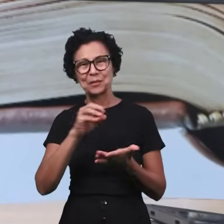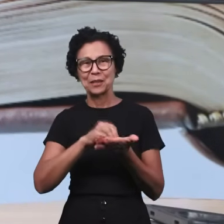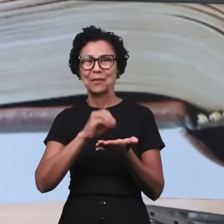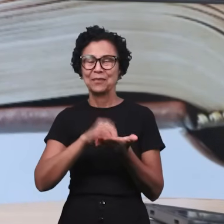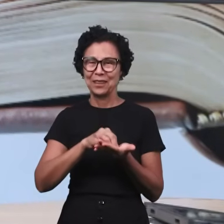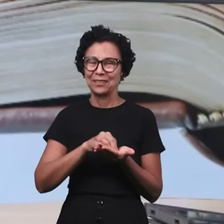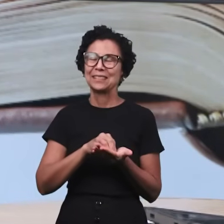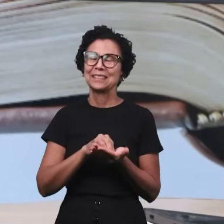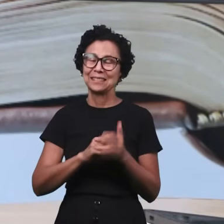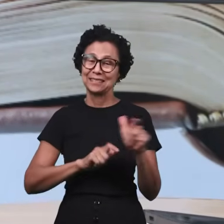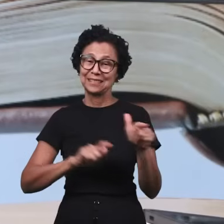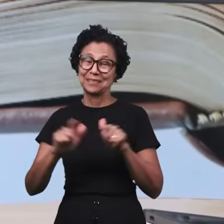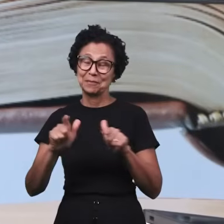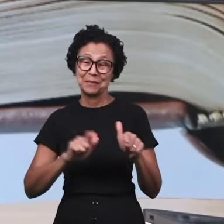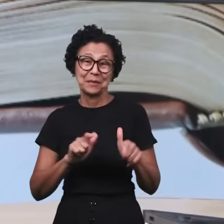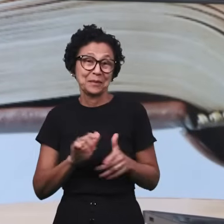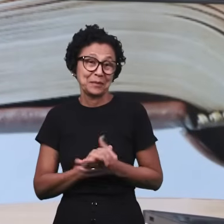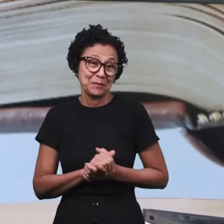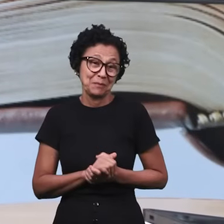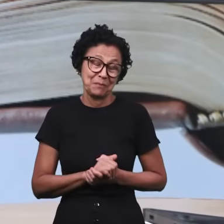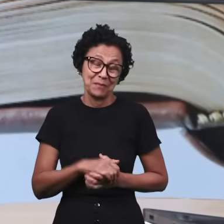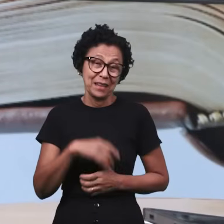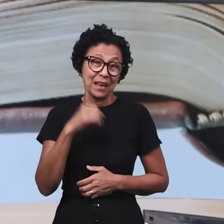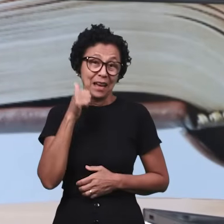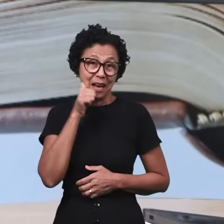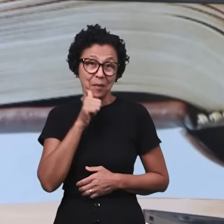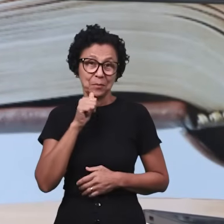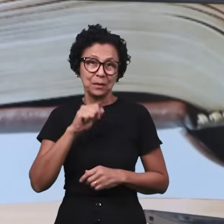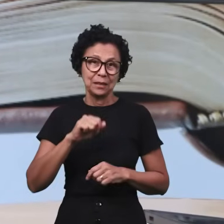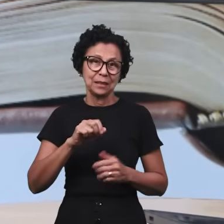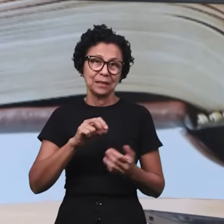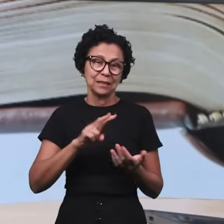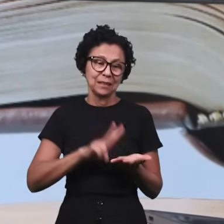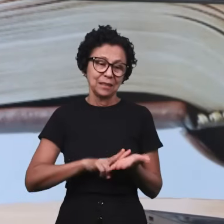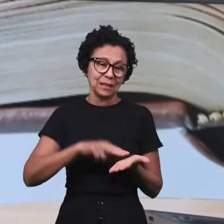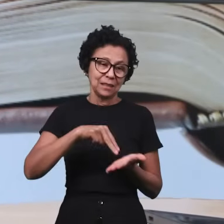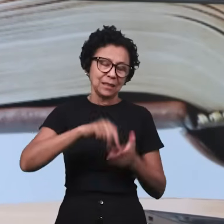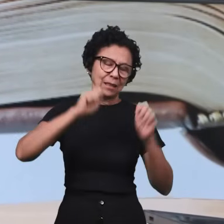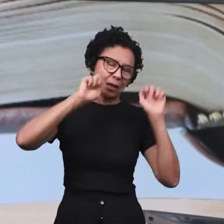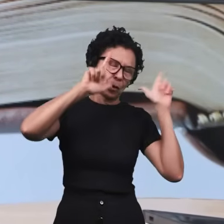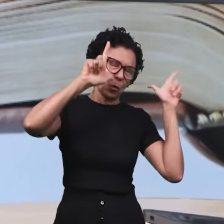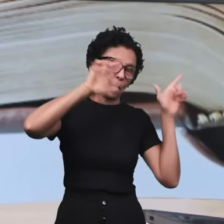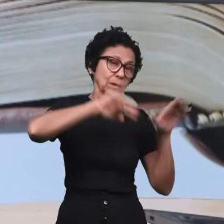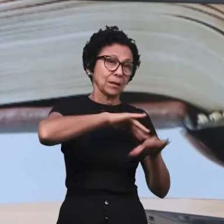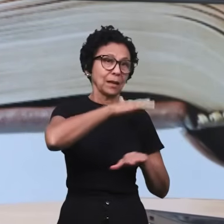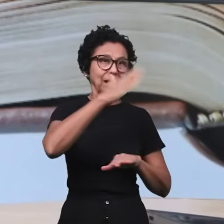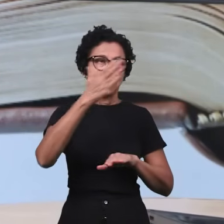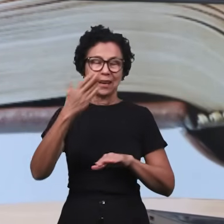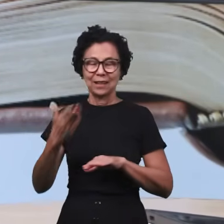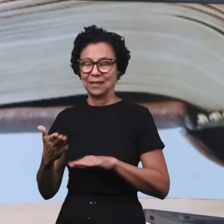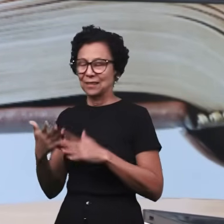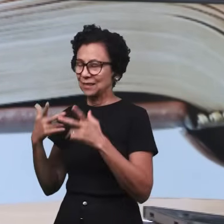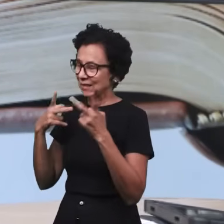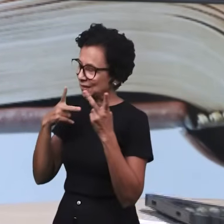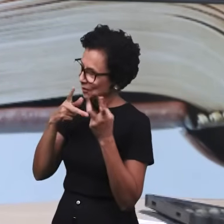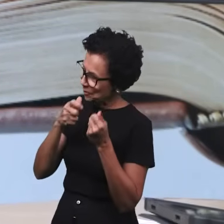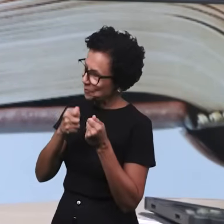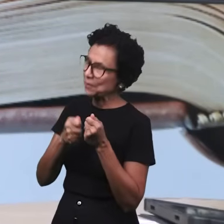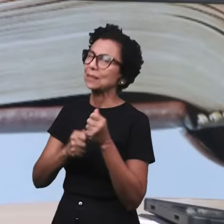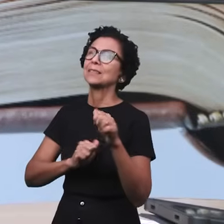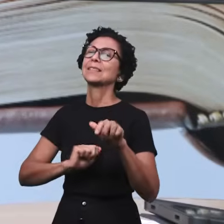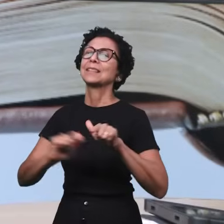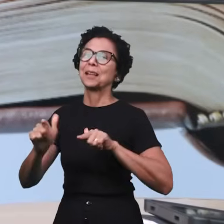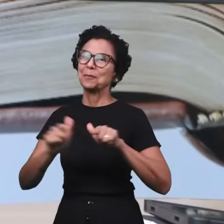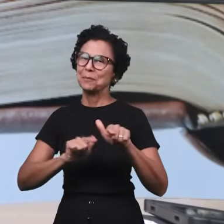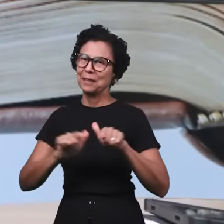para a mulher. Desde que ela acorda até o horário que ela vai dormir, é trabalho, né? Então,